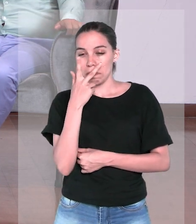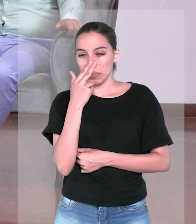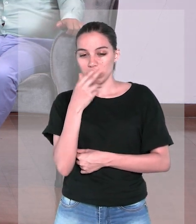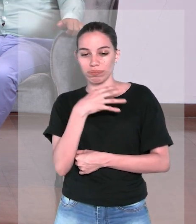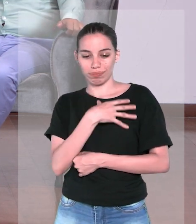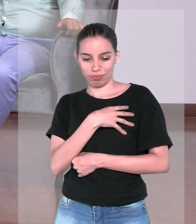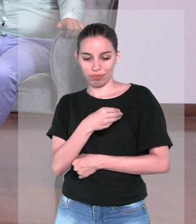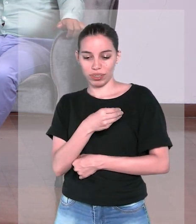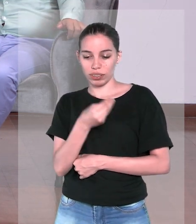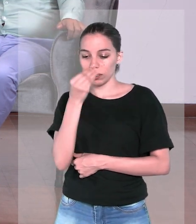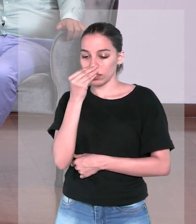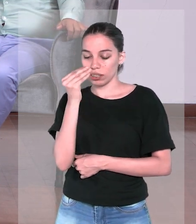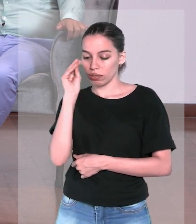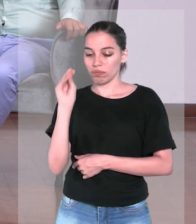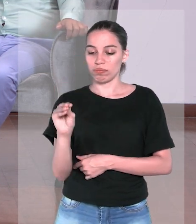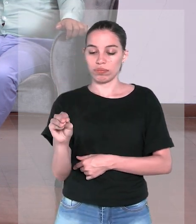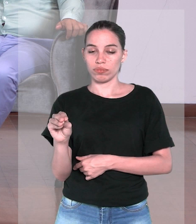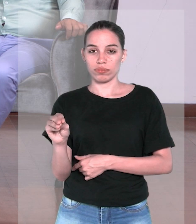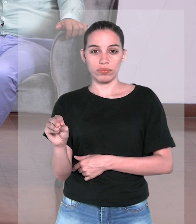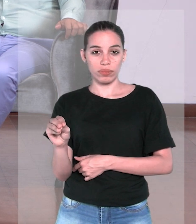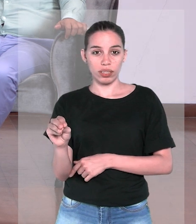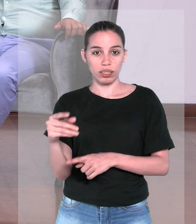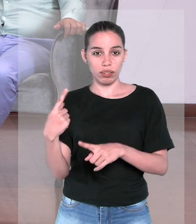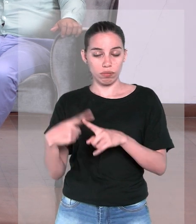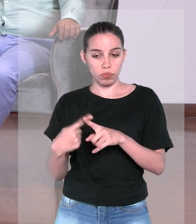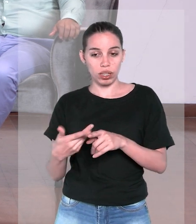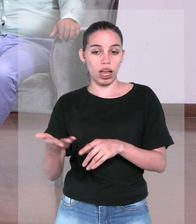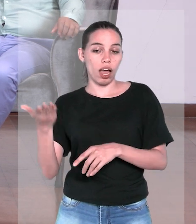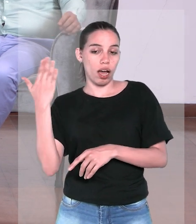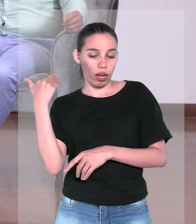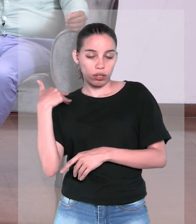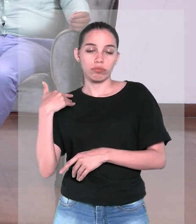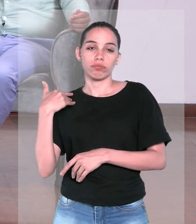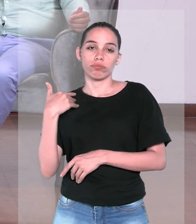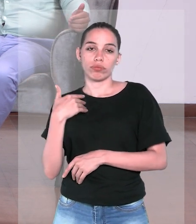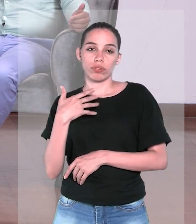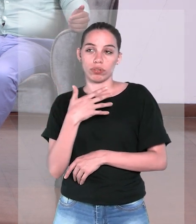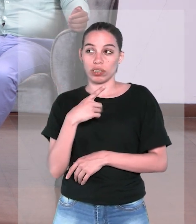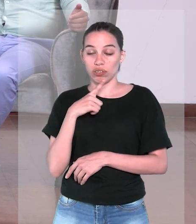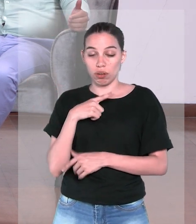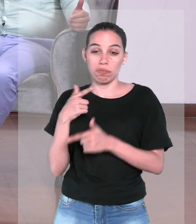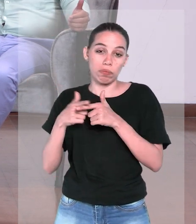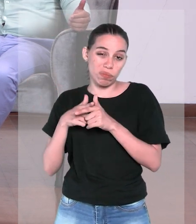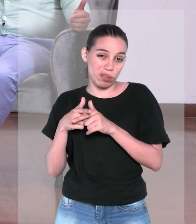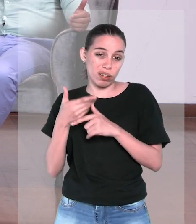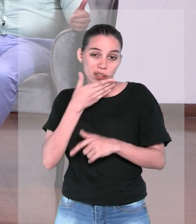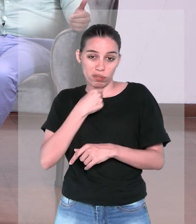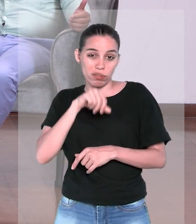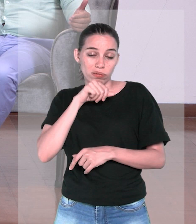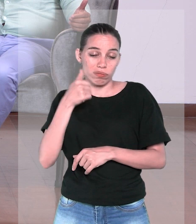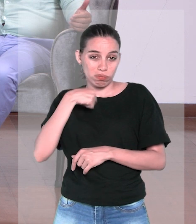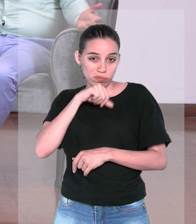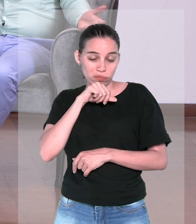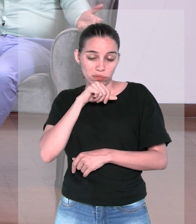gente pode dizer que tem pai que não sabia de nada? Sim, porque tem pai e tem mãe que não sabem nem